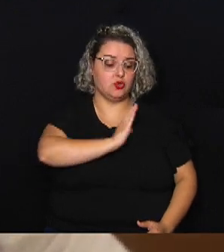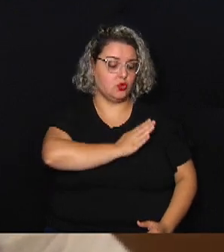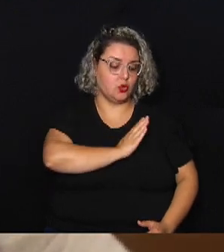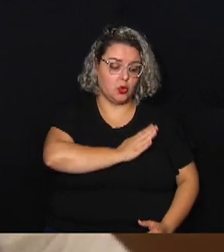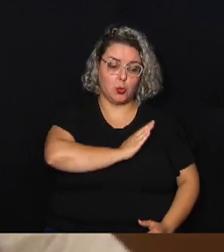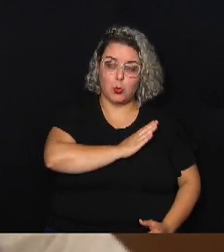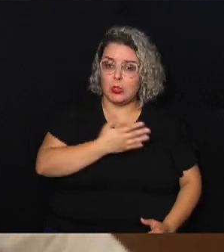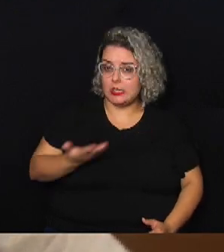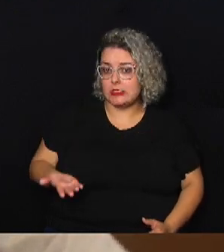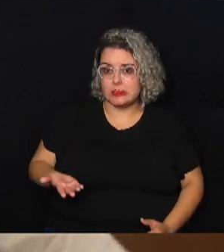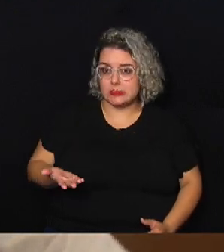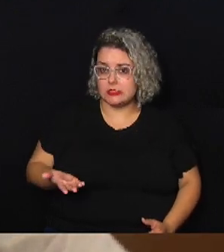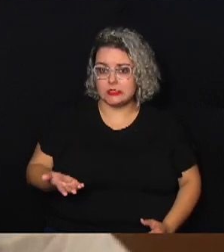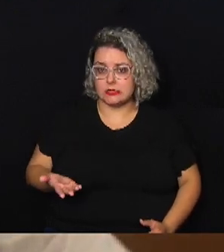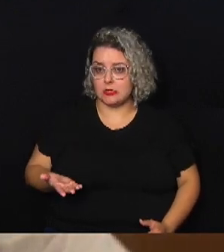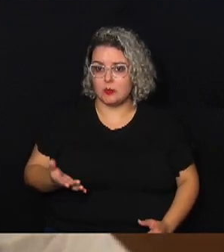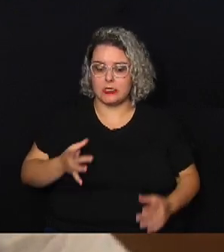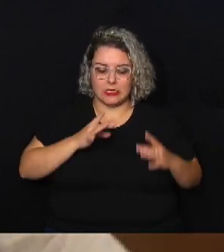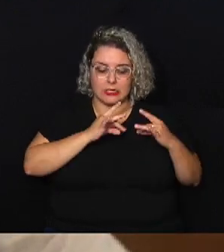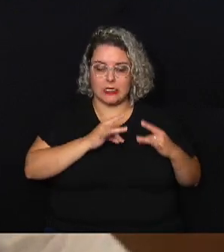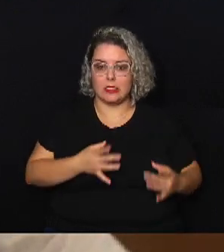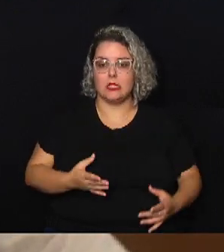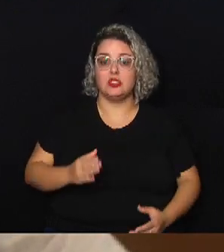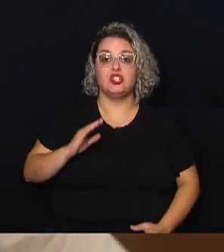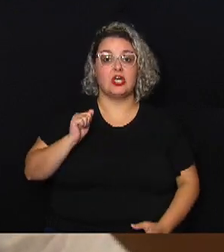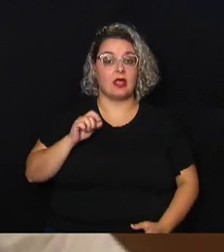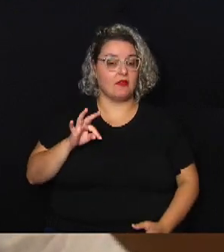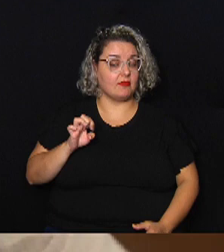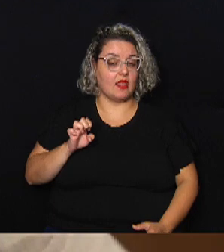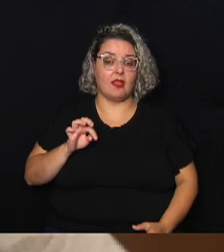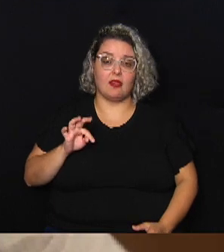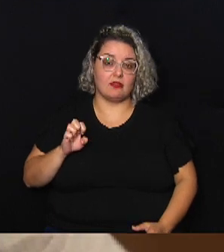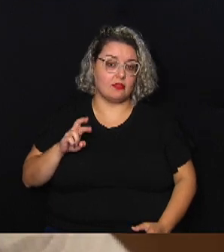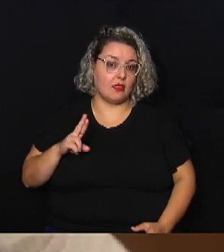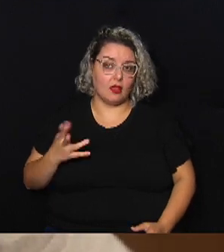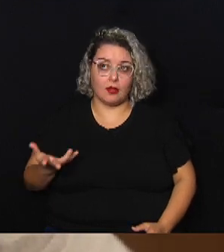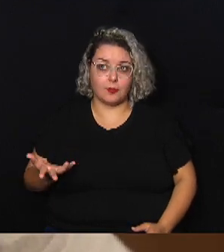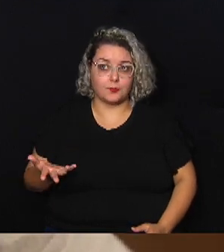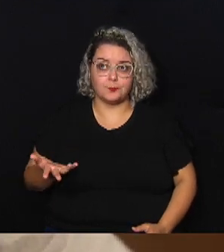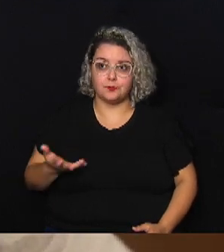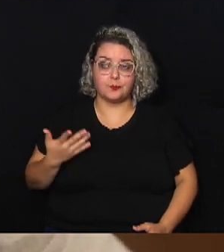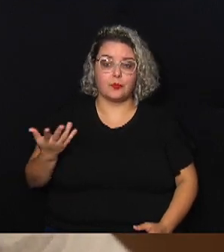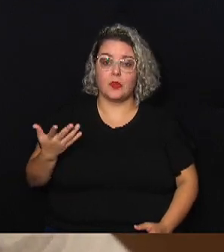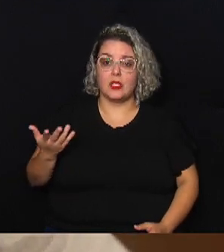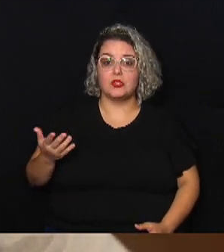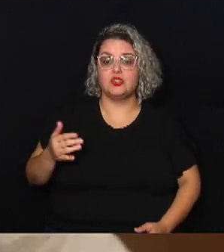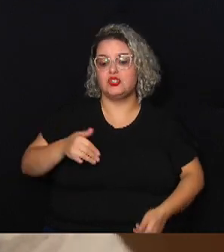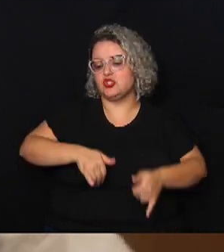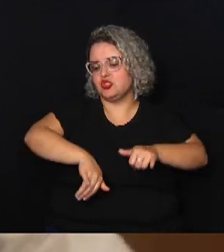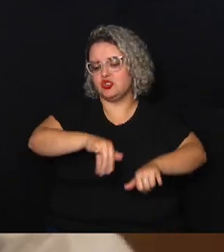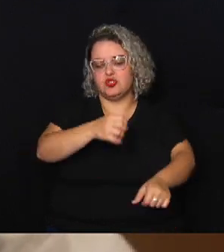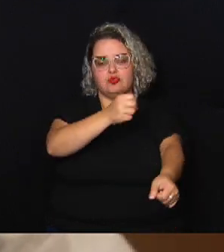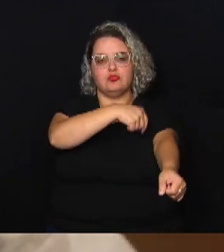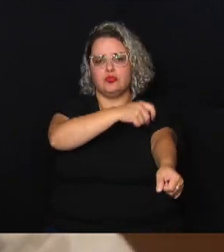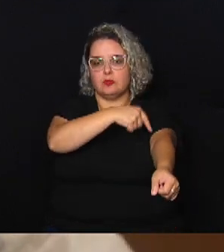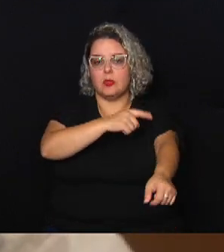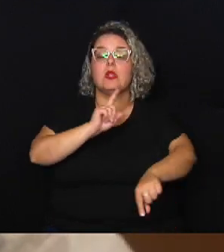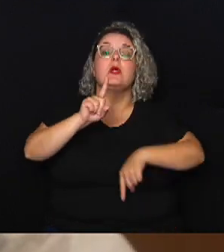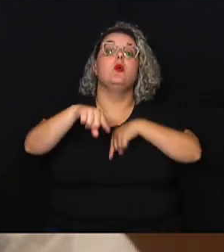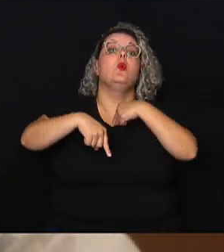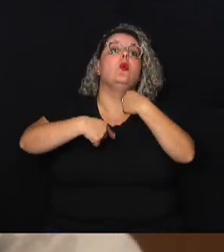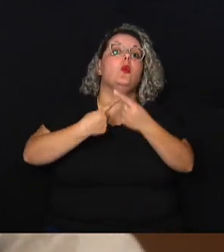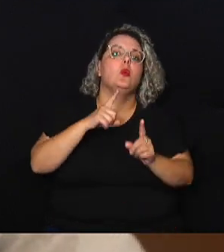de implantes para catéter de quimioterapia. Então, tem outros